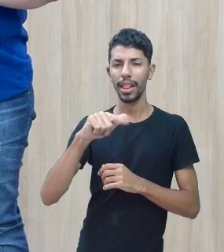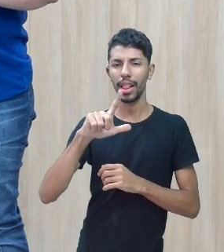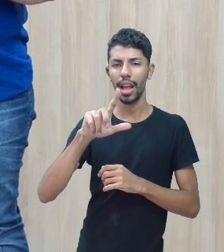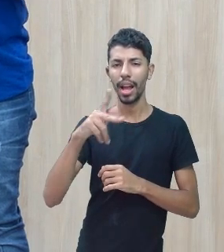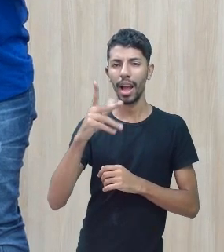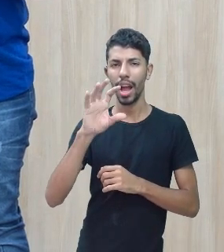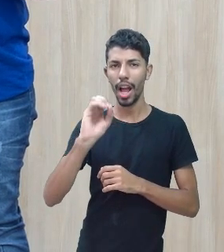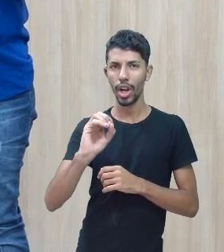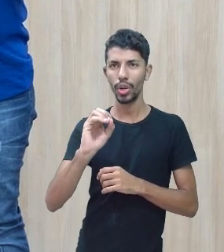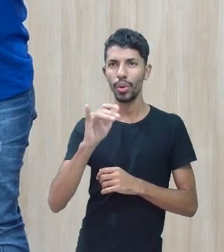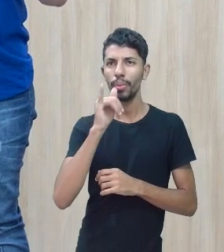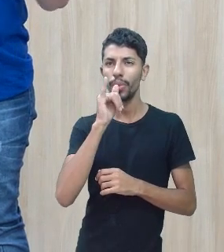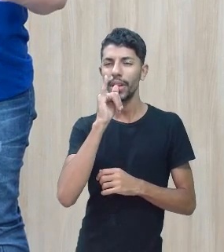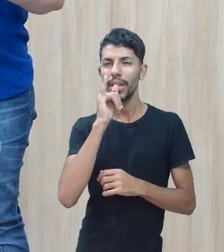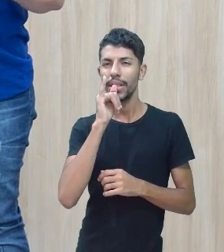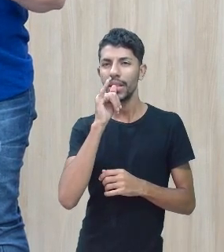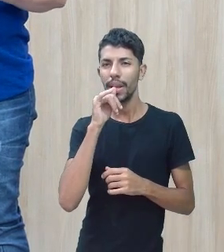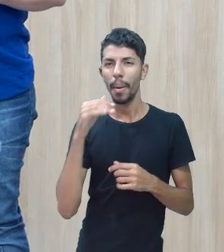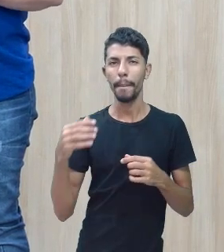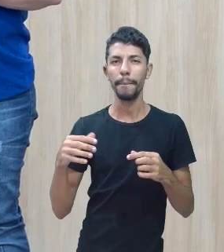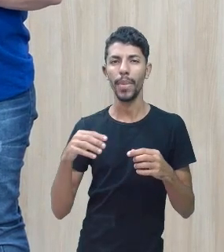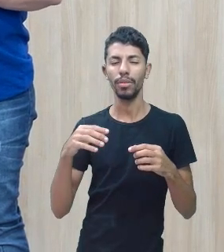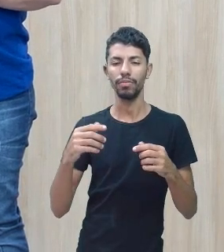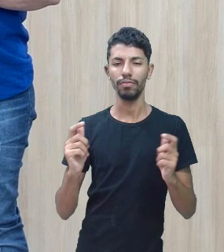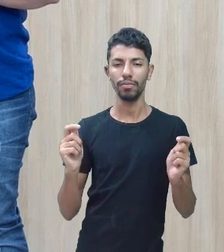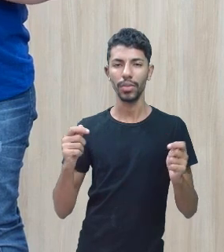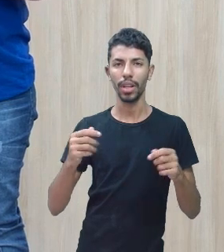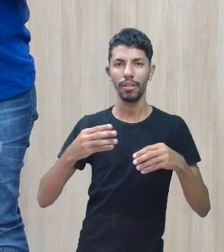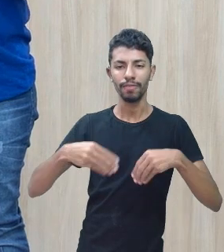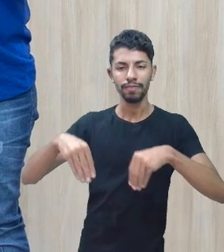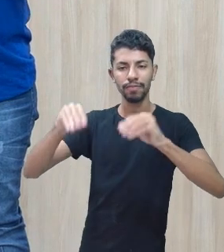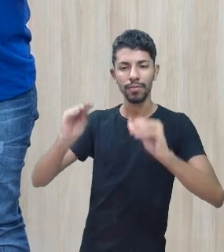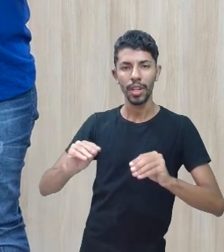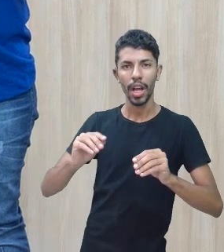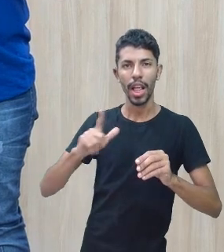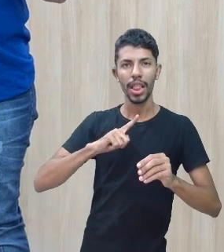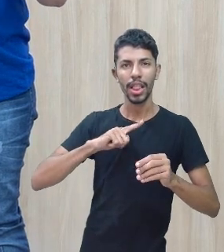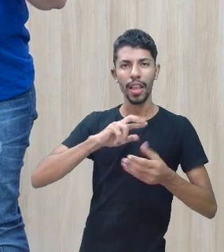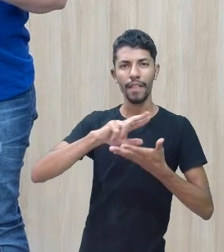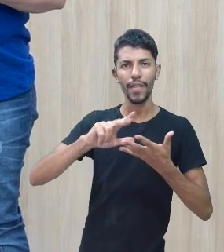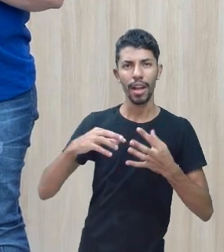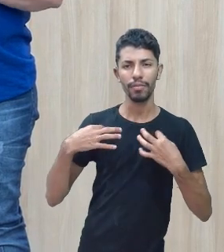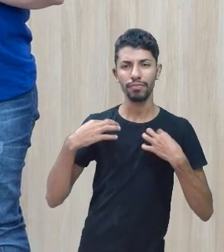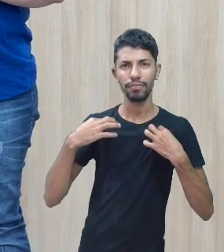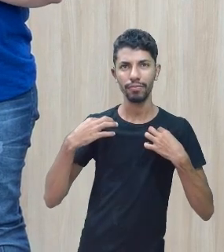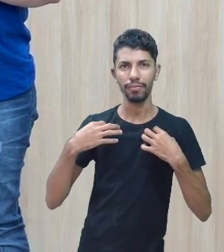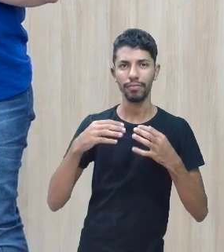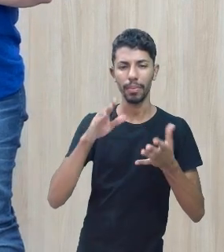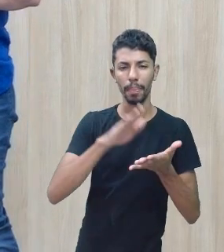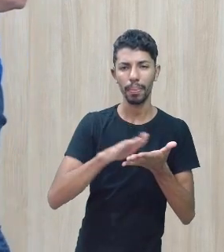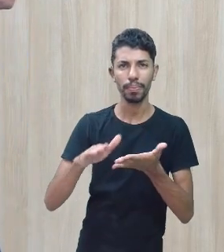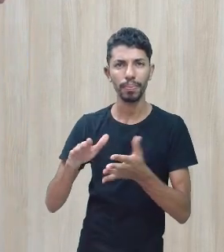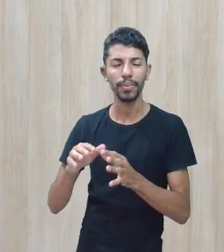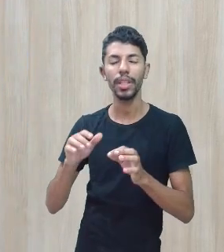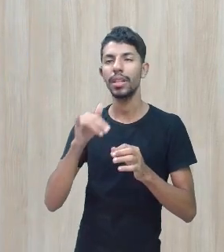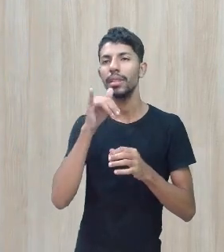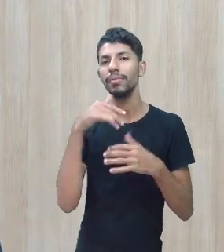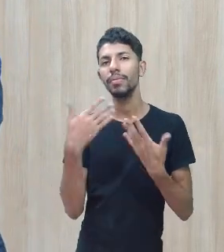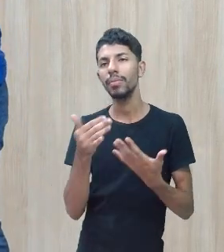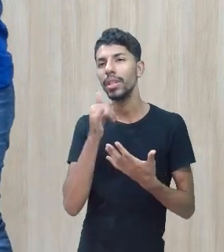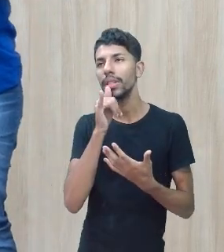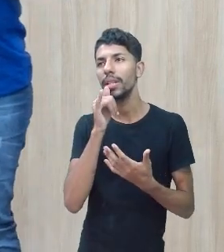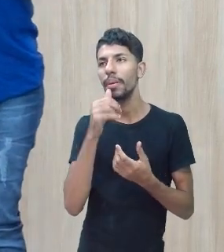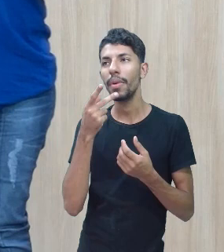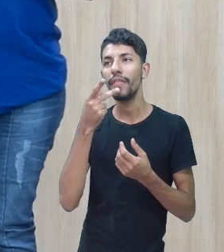uma coxa de retalho. Ela fala que as ideias, né, o acontecimento, as coisas,